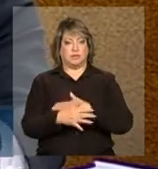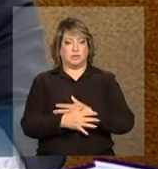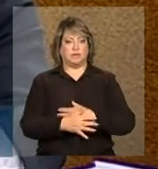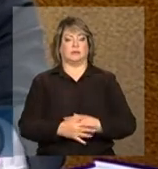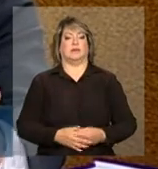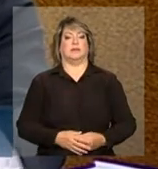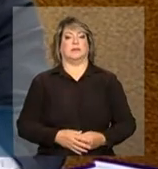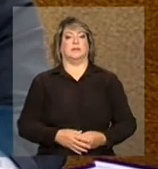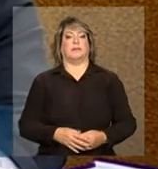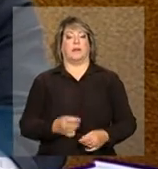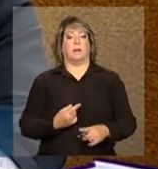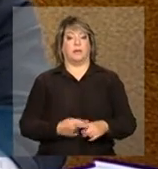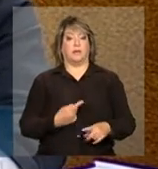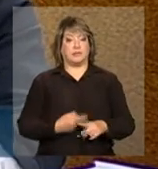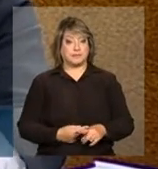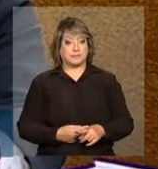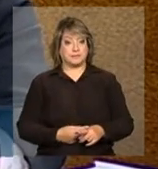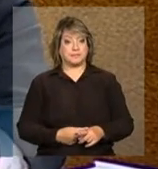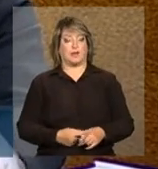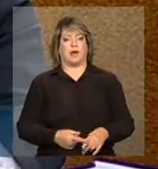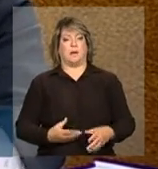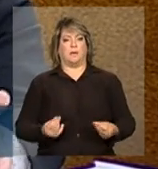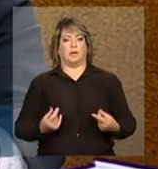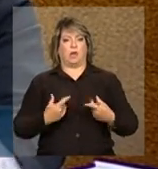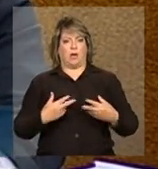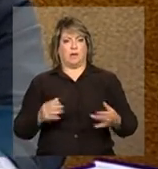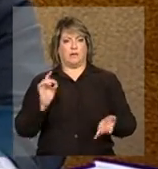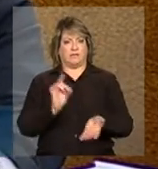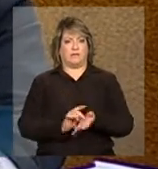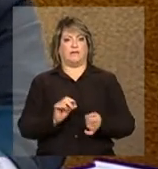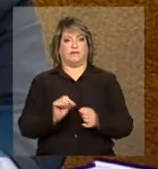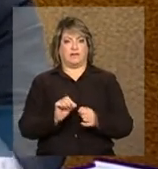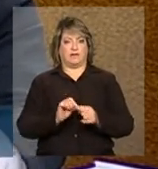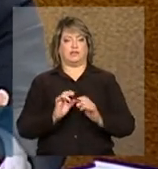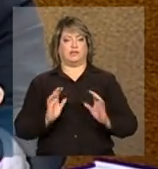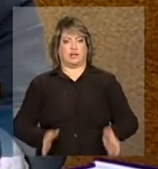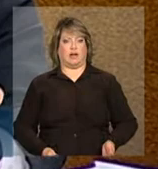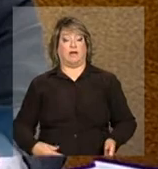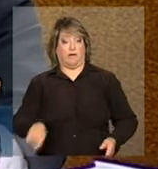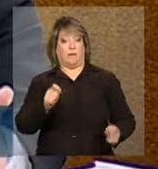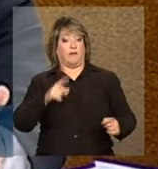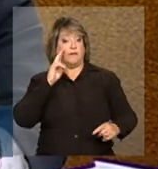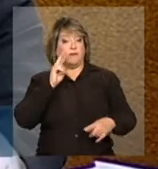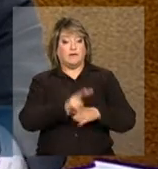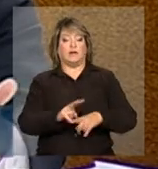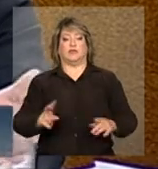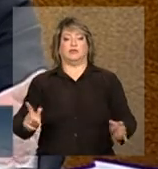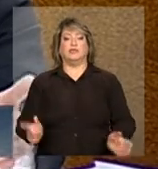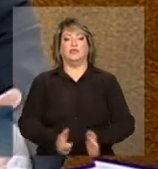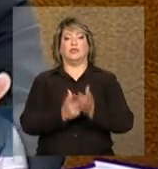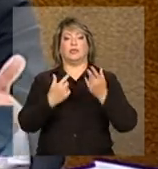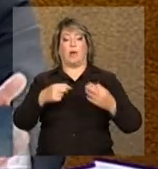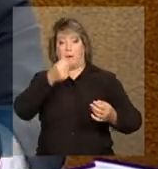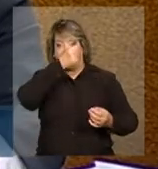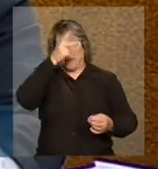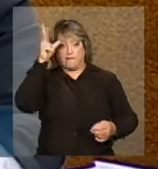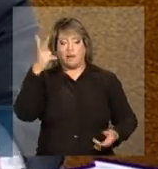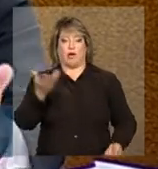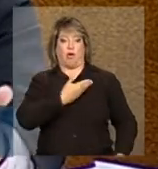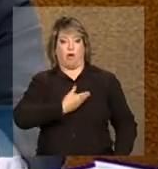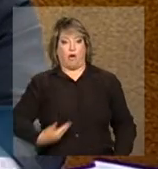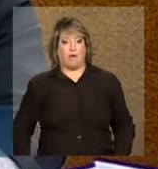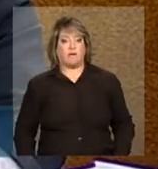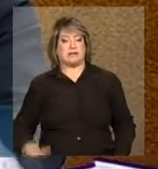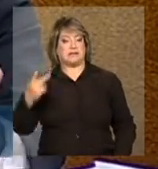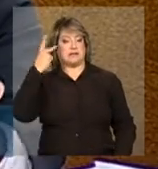pacto, como ações efetivas já estão sendo tomadas para que ele se concretize. Vocês podem ter acompanhado pelos jornais, os prefeitos, governadores de